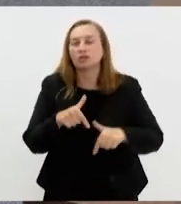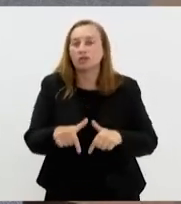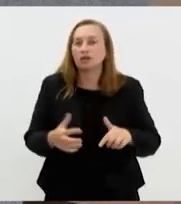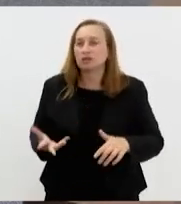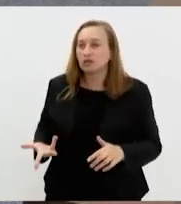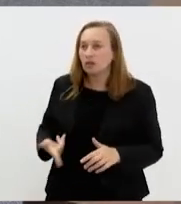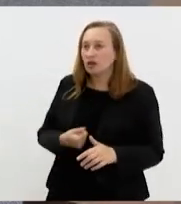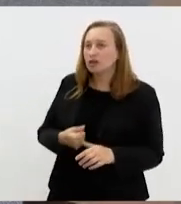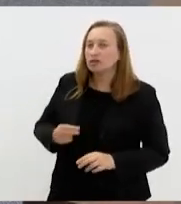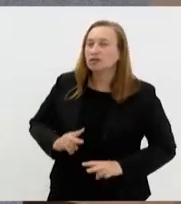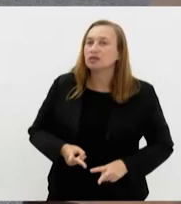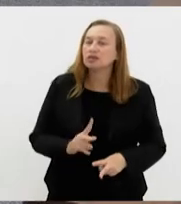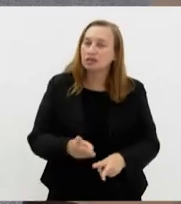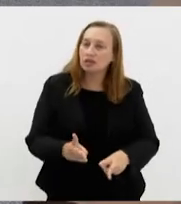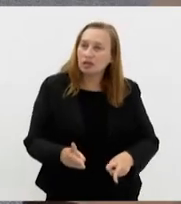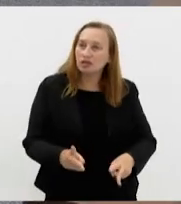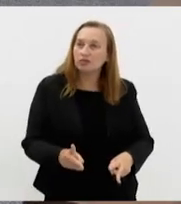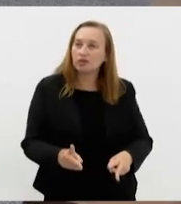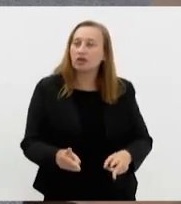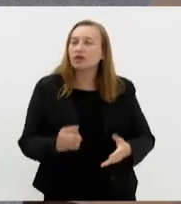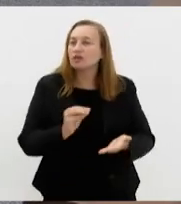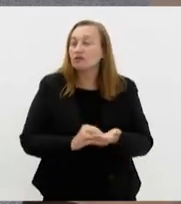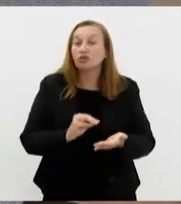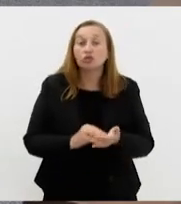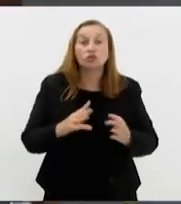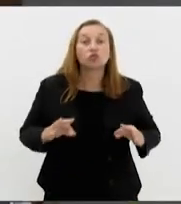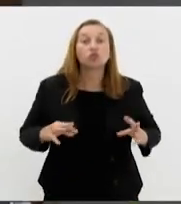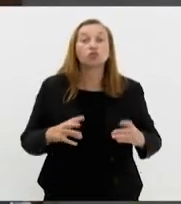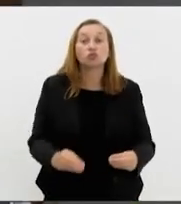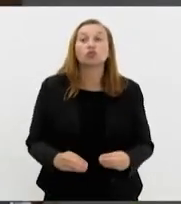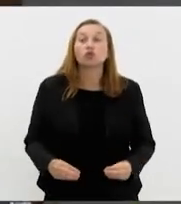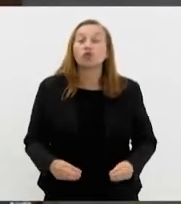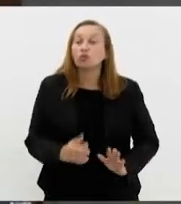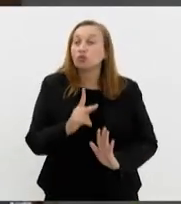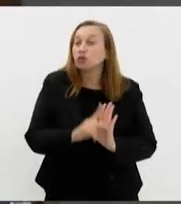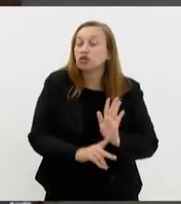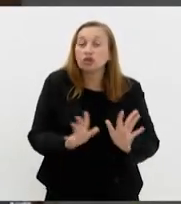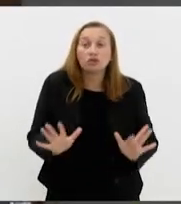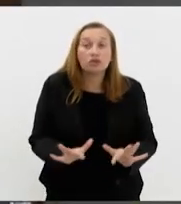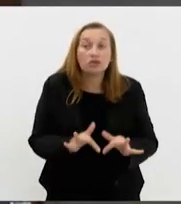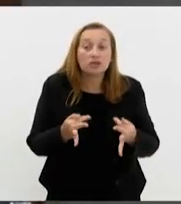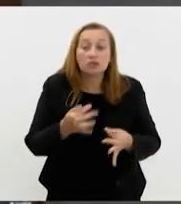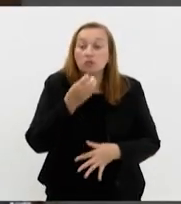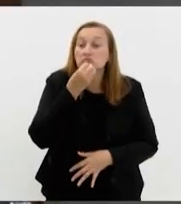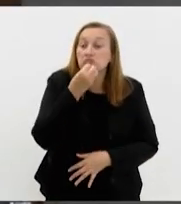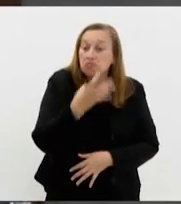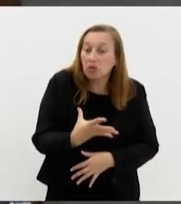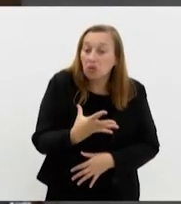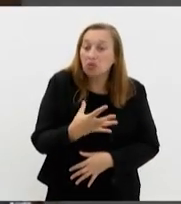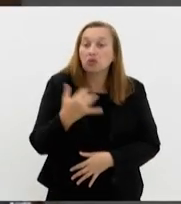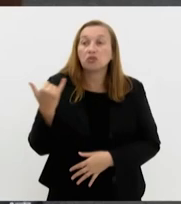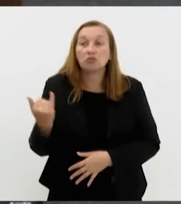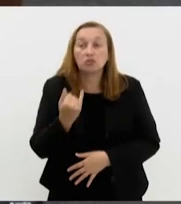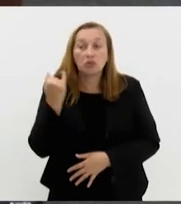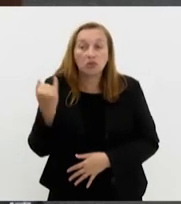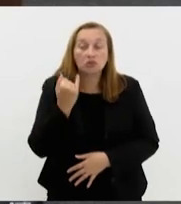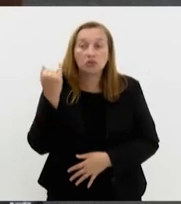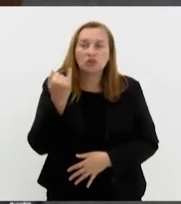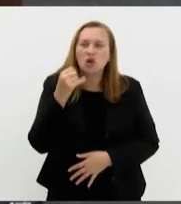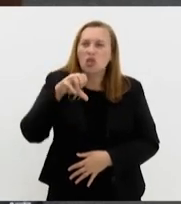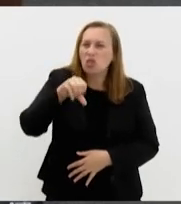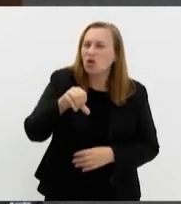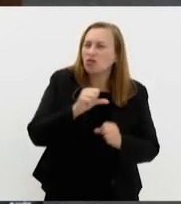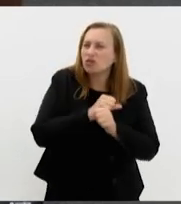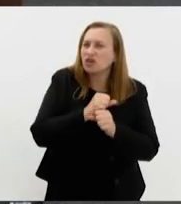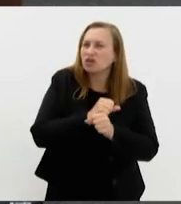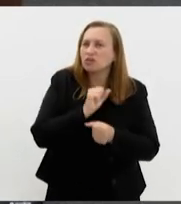que sempre está deficitário, sempre falta tudo. Um projeto tão simples, tão bom, tão necessário, ficou 9 anos para